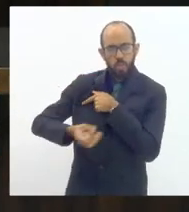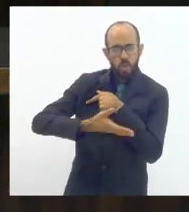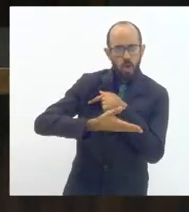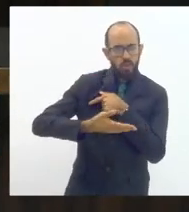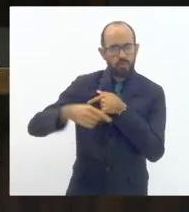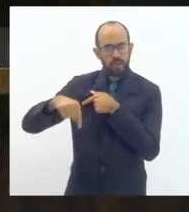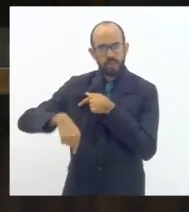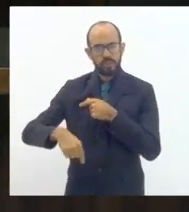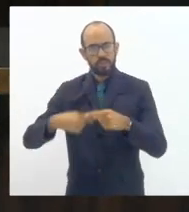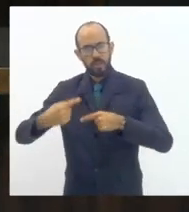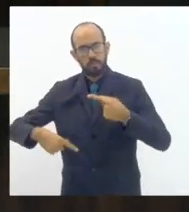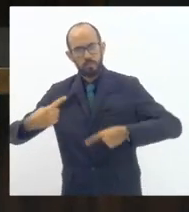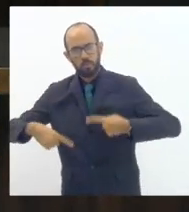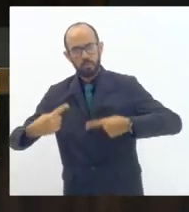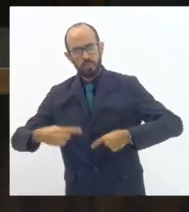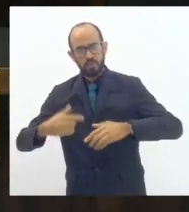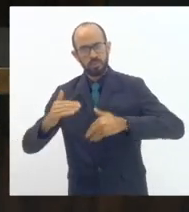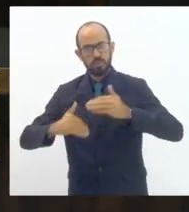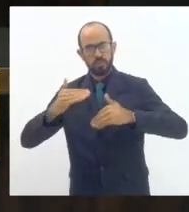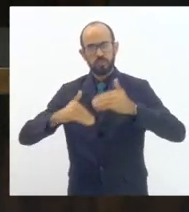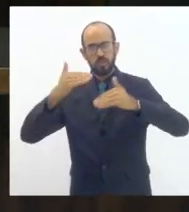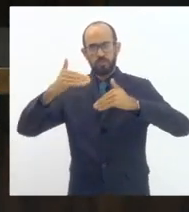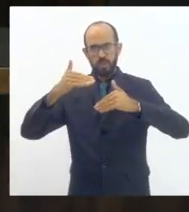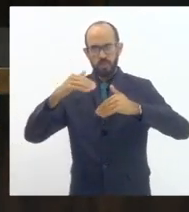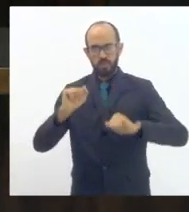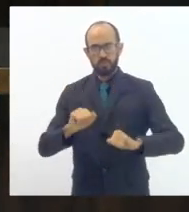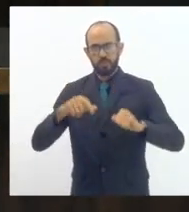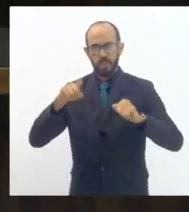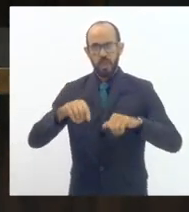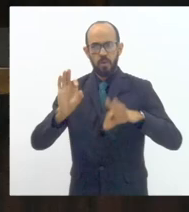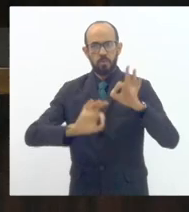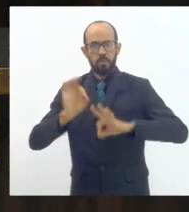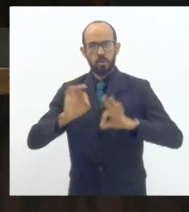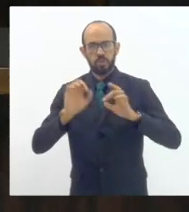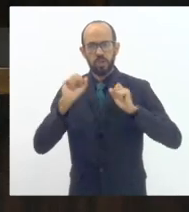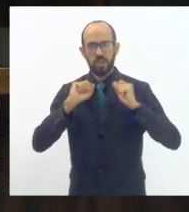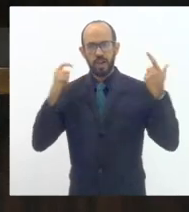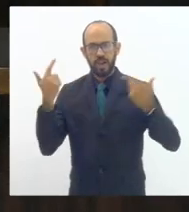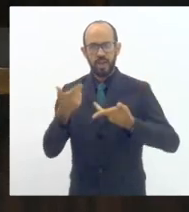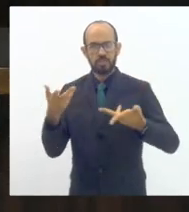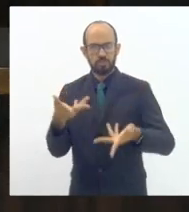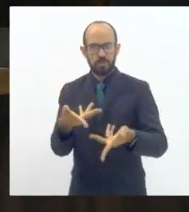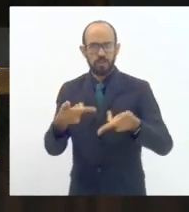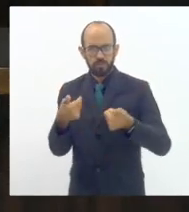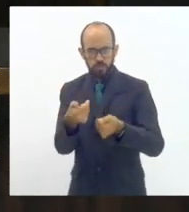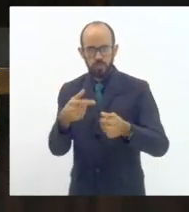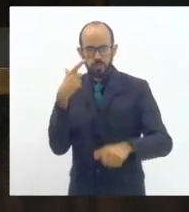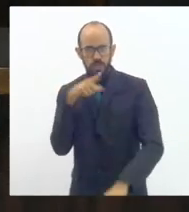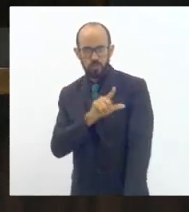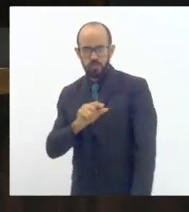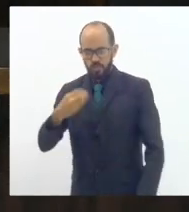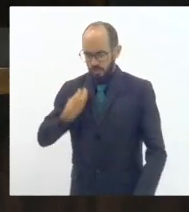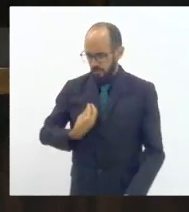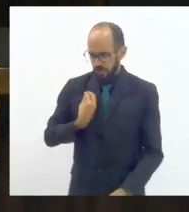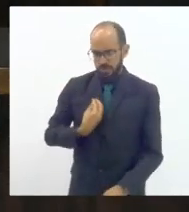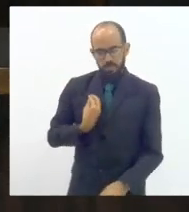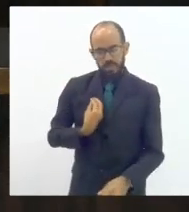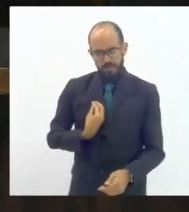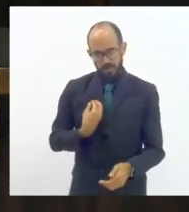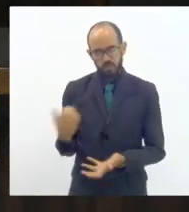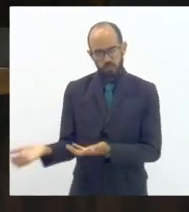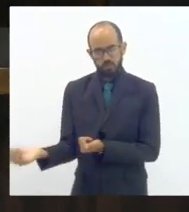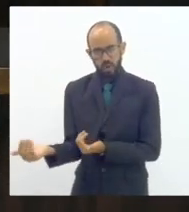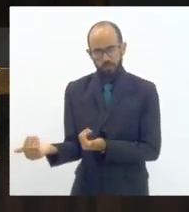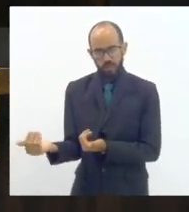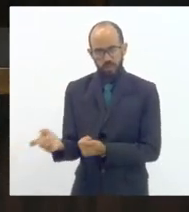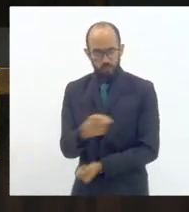se desenvolvendo nesse espaço, um projeto da Alerj que é tão incrível para efetivar a participação.